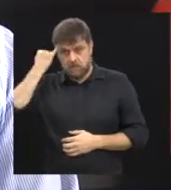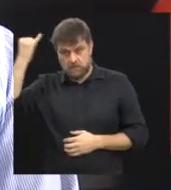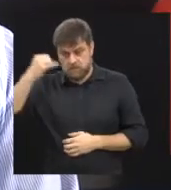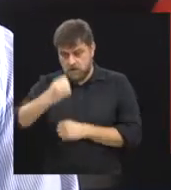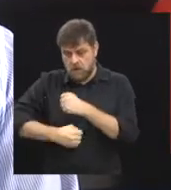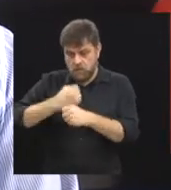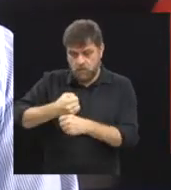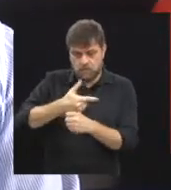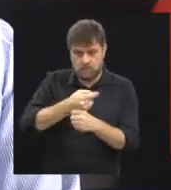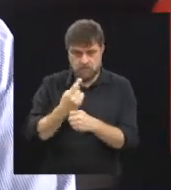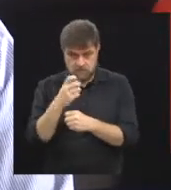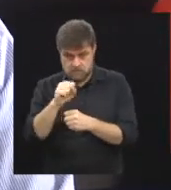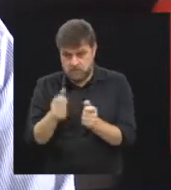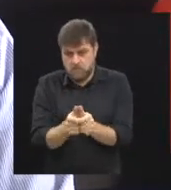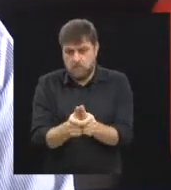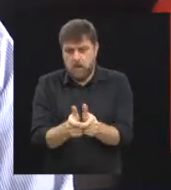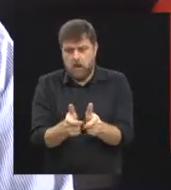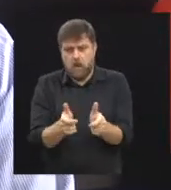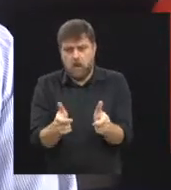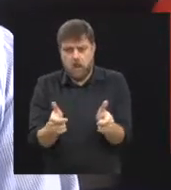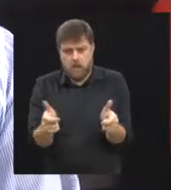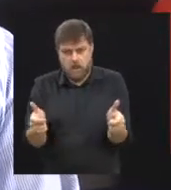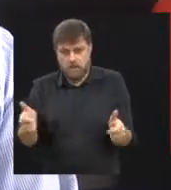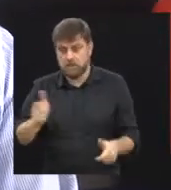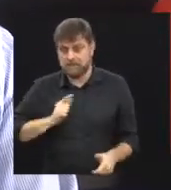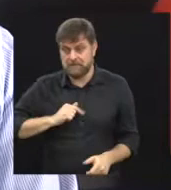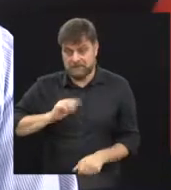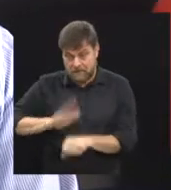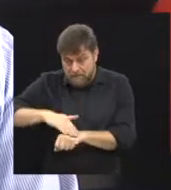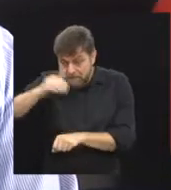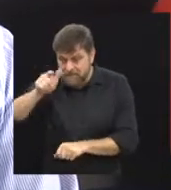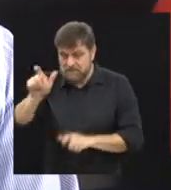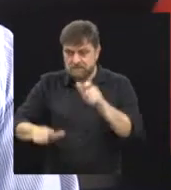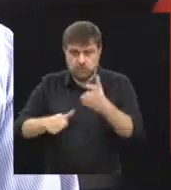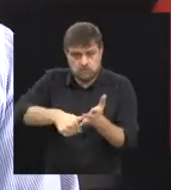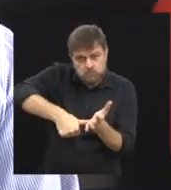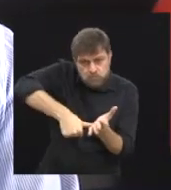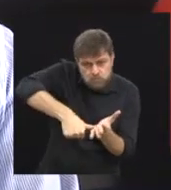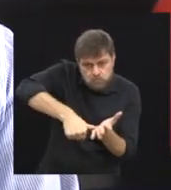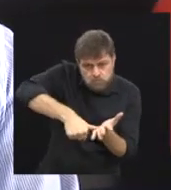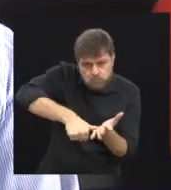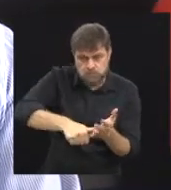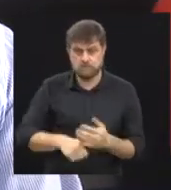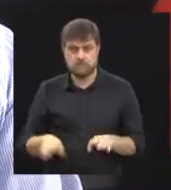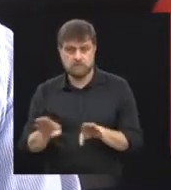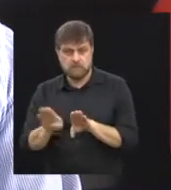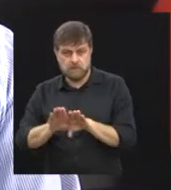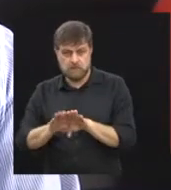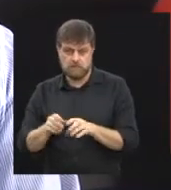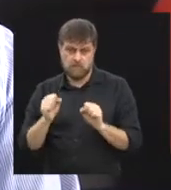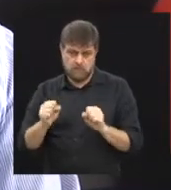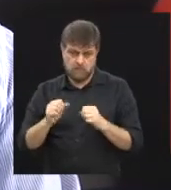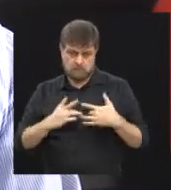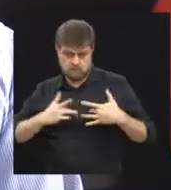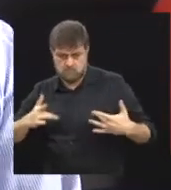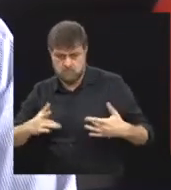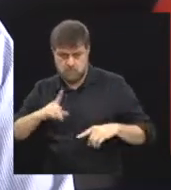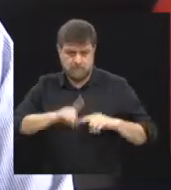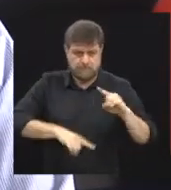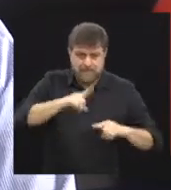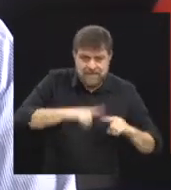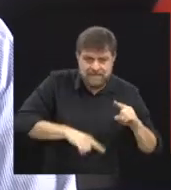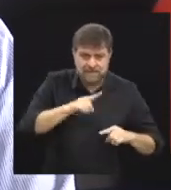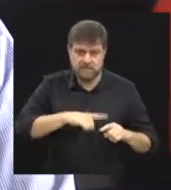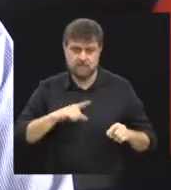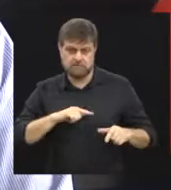ao longo de 2018 é nós ampliarmos esse grupo. Segundo, doando bens